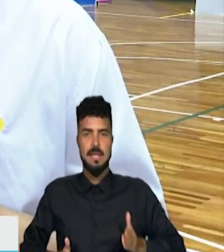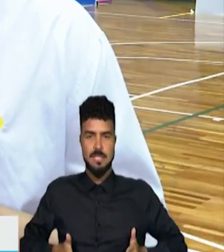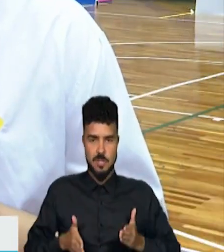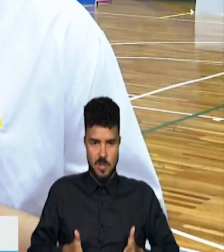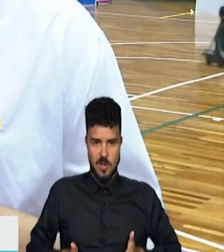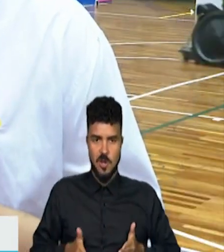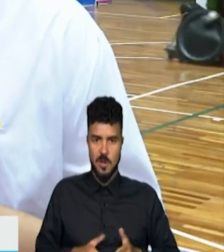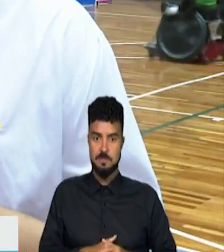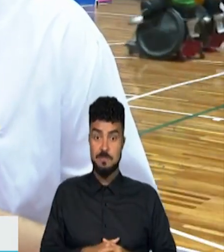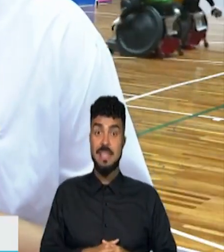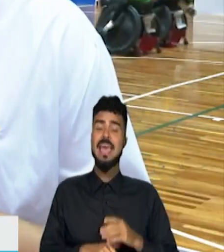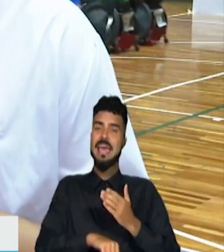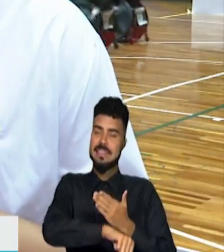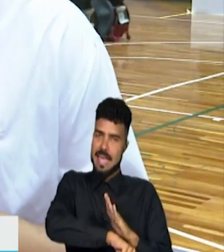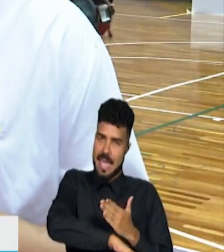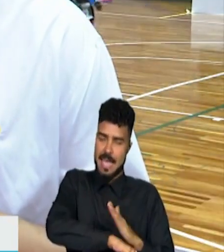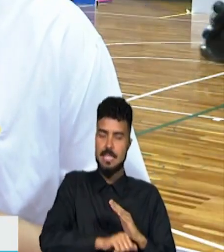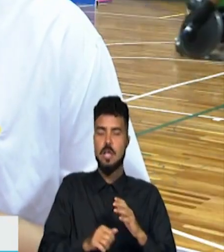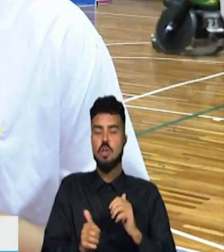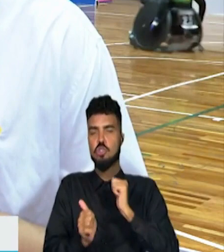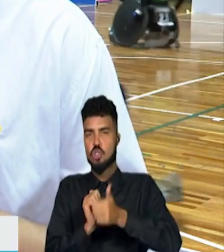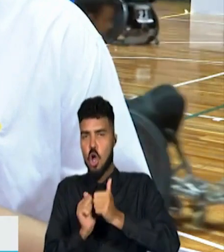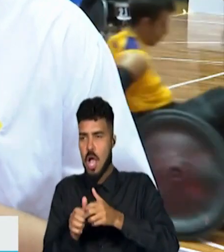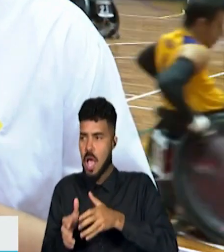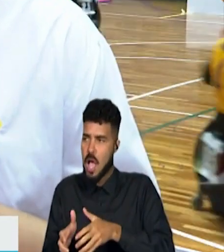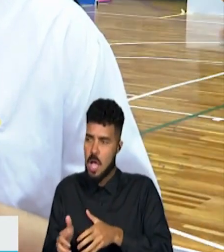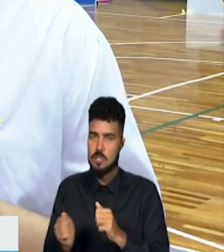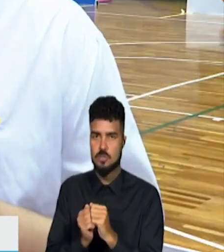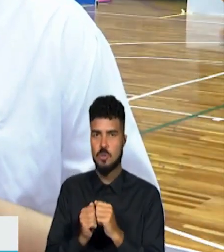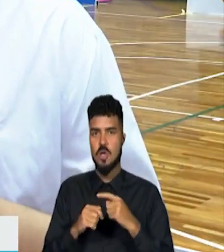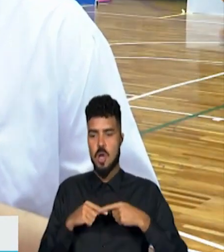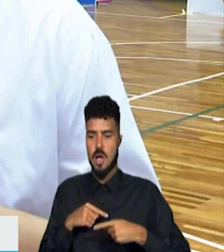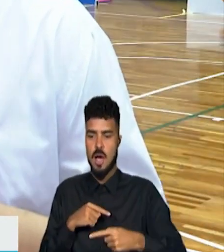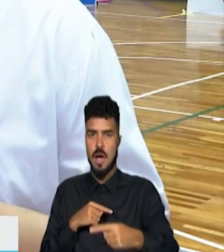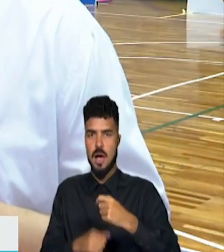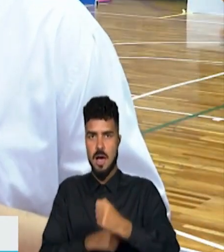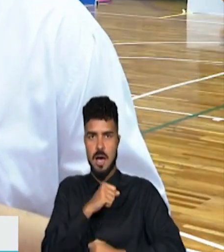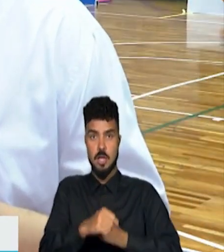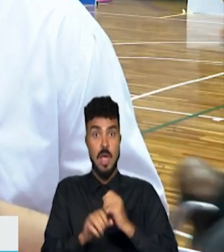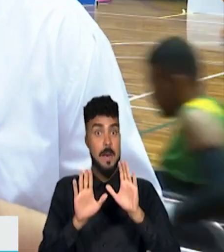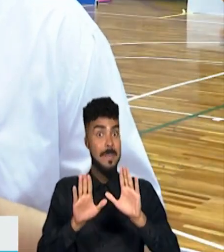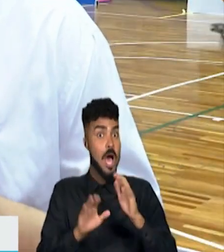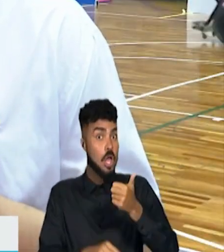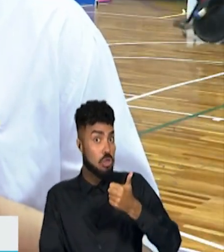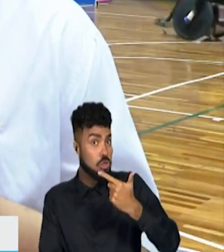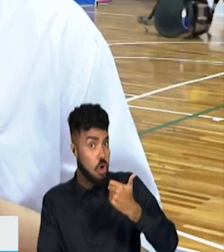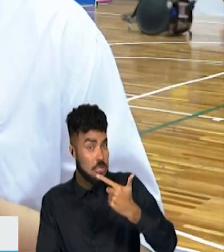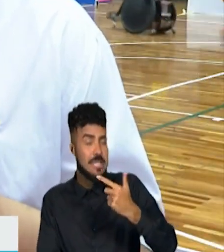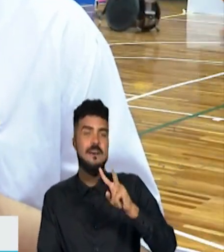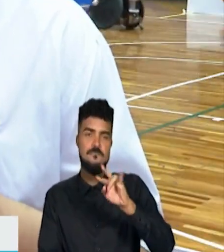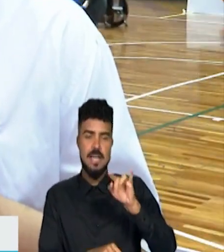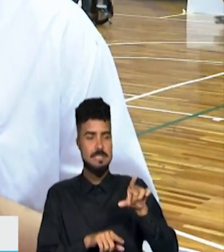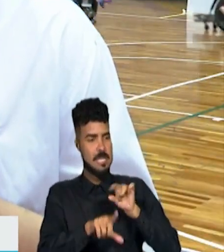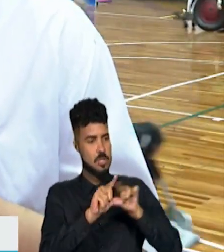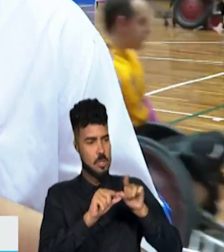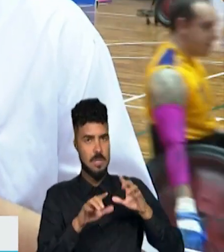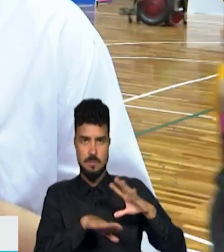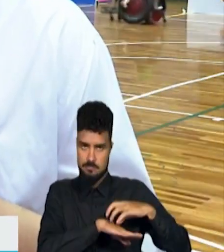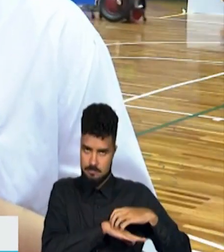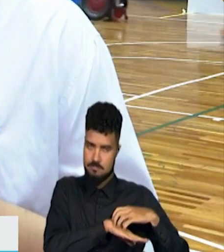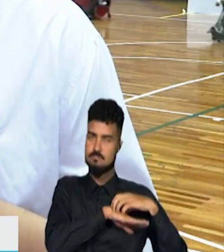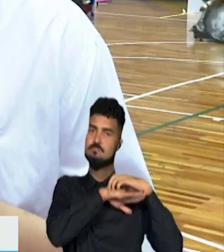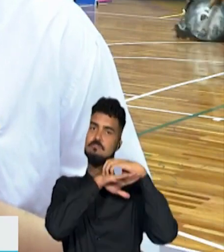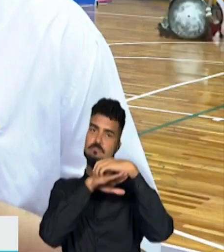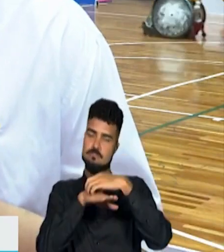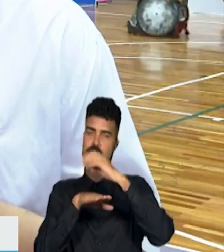rodas. Eles vão treinar e jogar juntos ao longo do ano e 12 deles serão selecionados para formar o time que